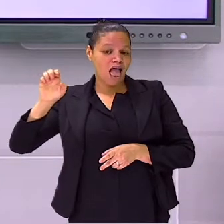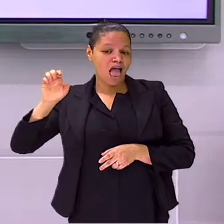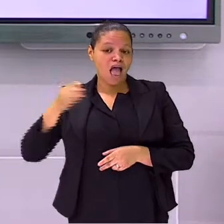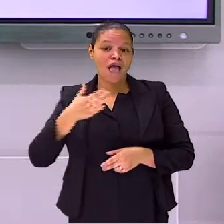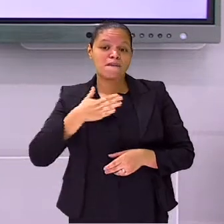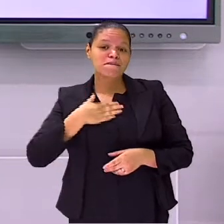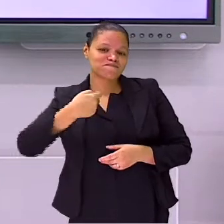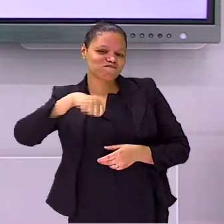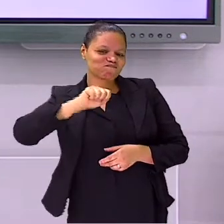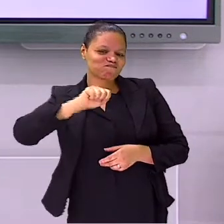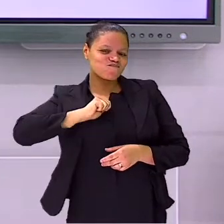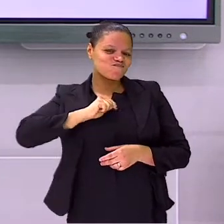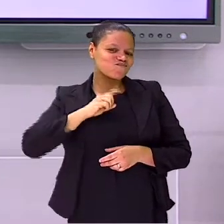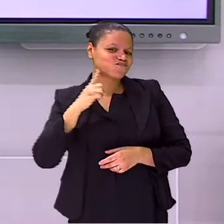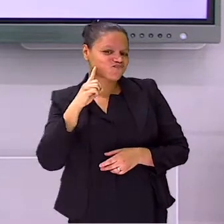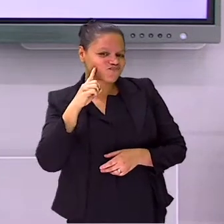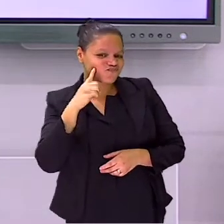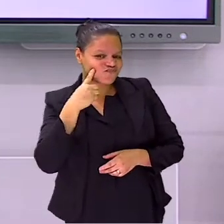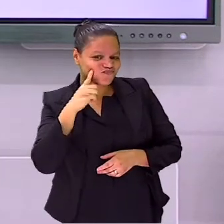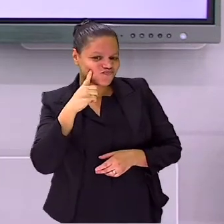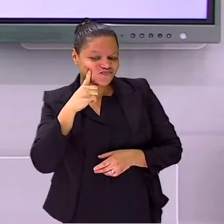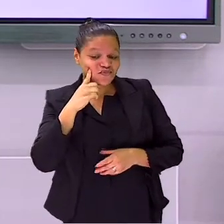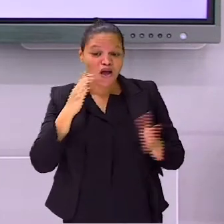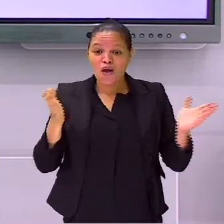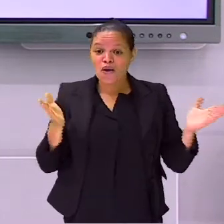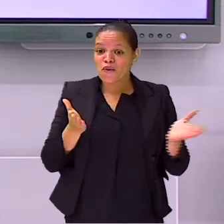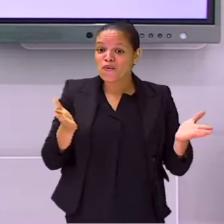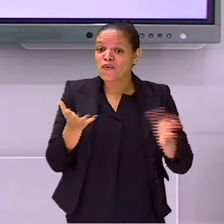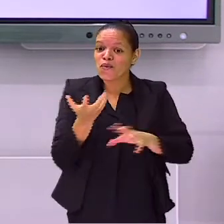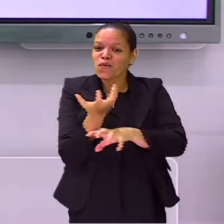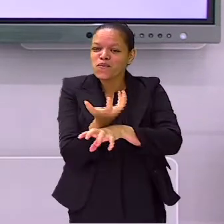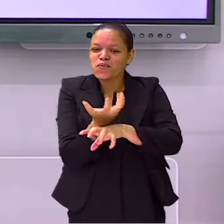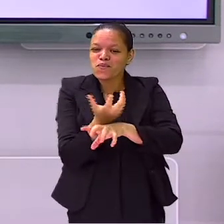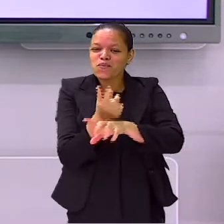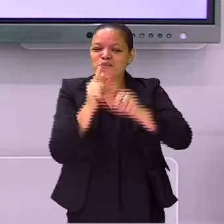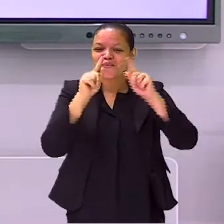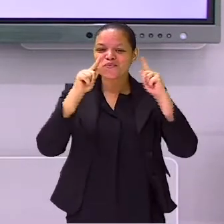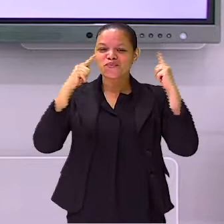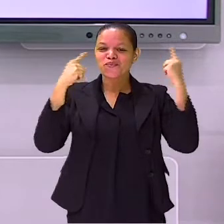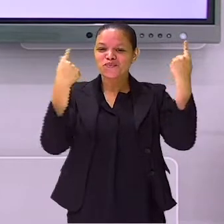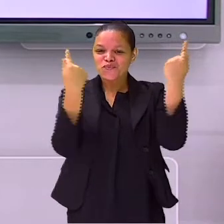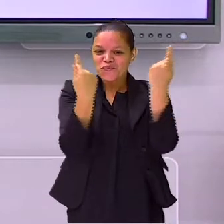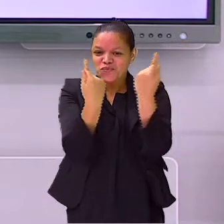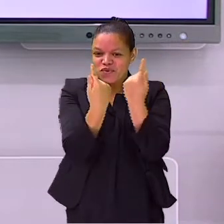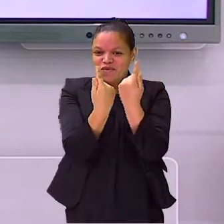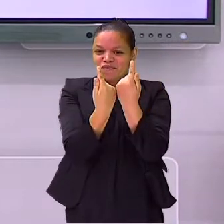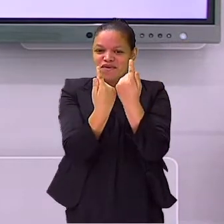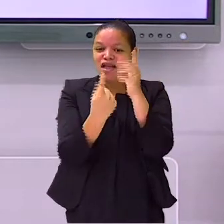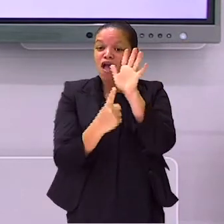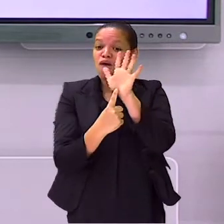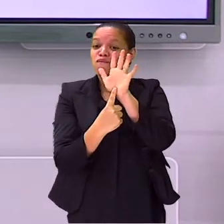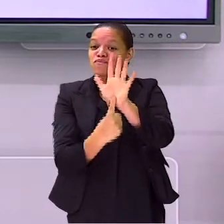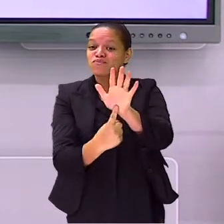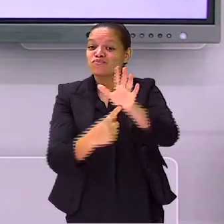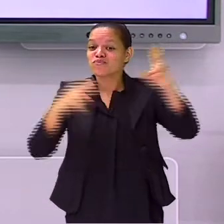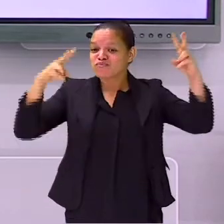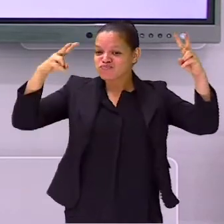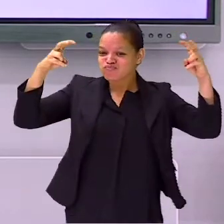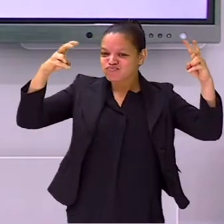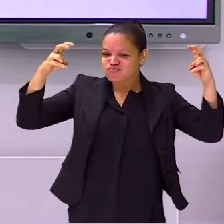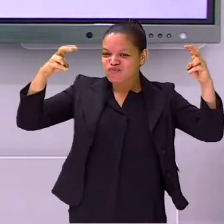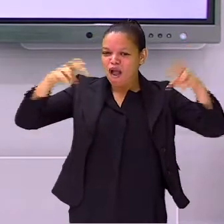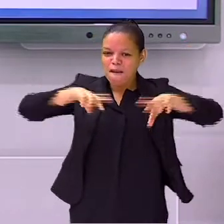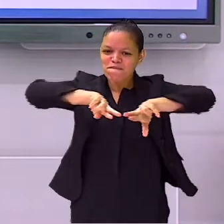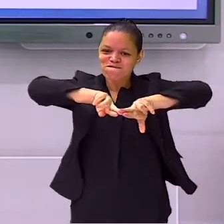componente curricular de Geografia. Vamos lá? Nós vamos falar um pouquinho sobre diversidade cultural de Minas